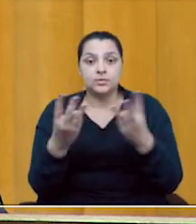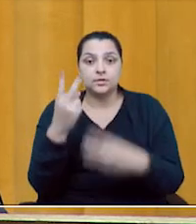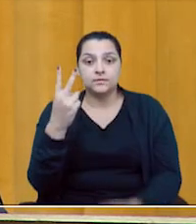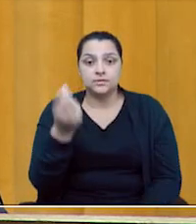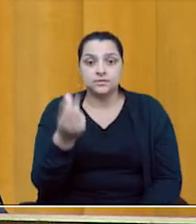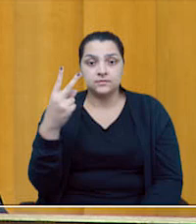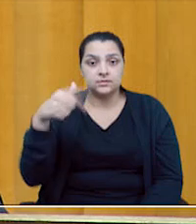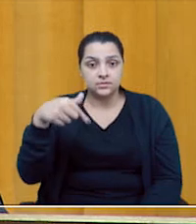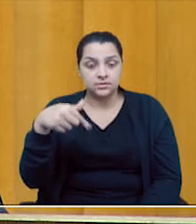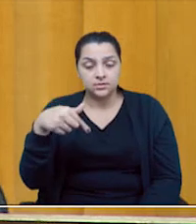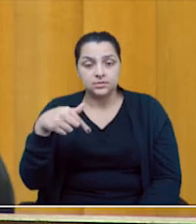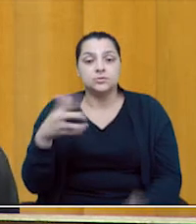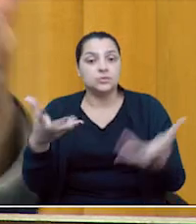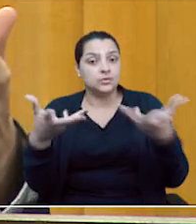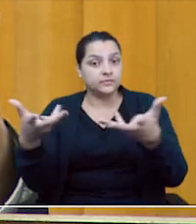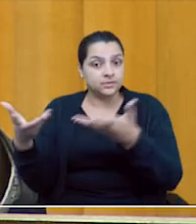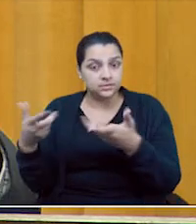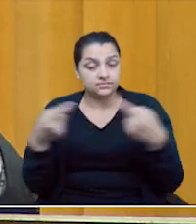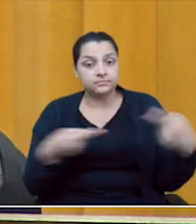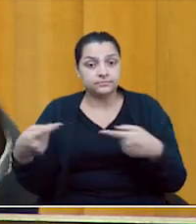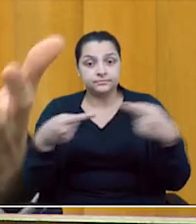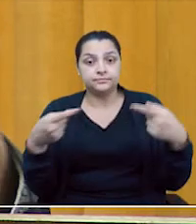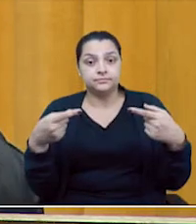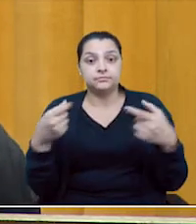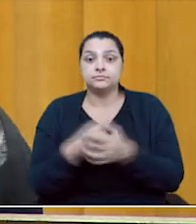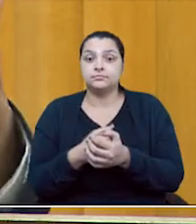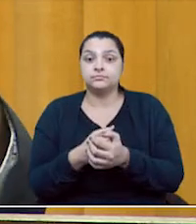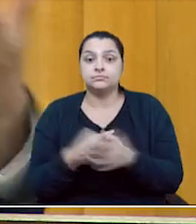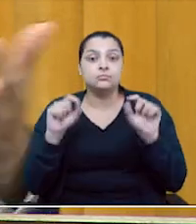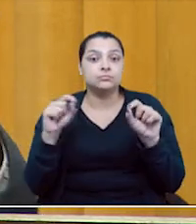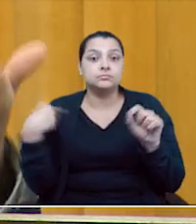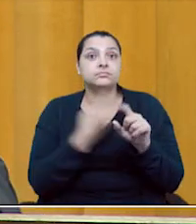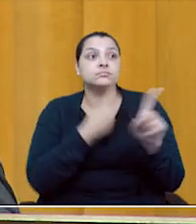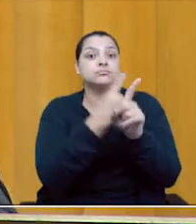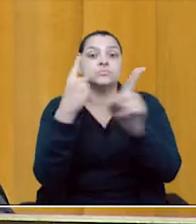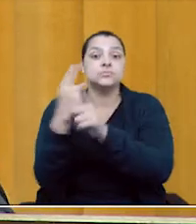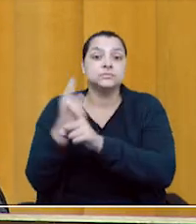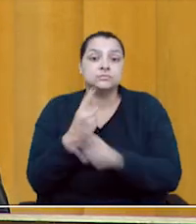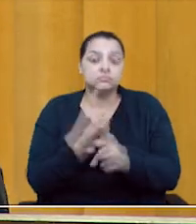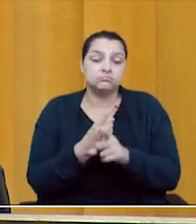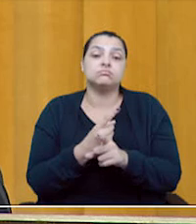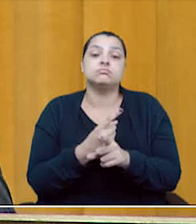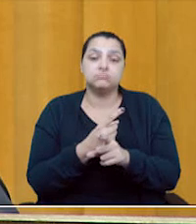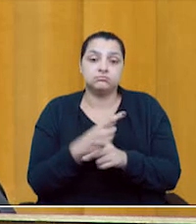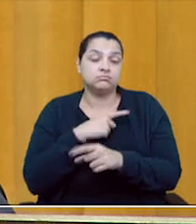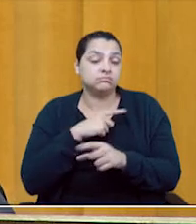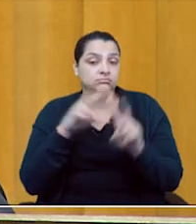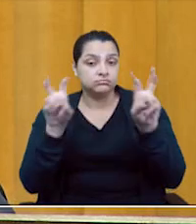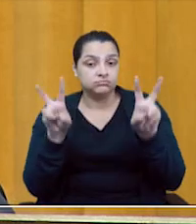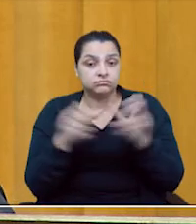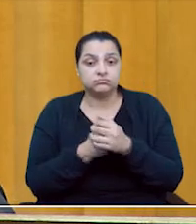todos convidados, em que nós vamos debater e trazer o que nós descobrimos, ou enfim, o que nós temos lá sobre isso. Se chama Portaria